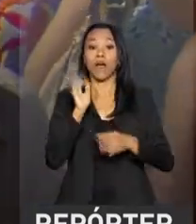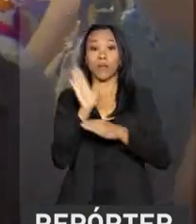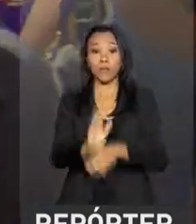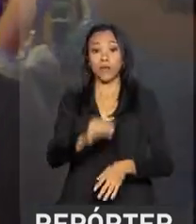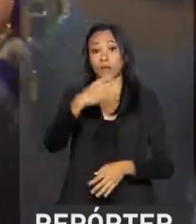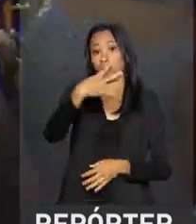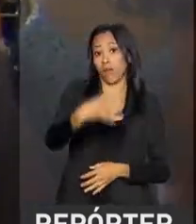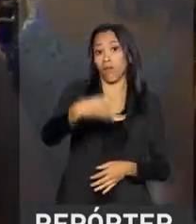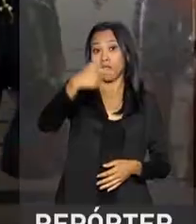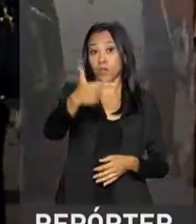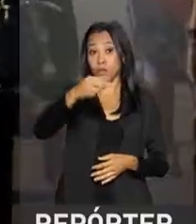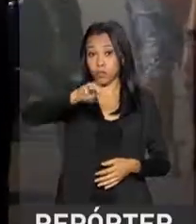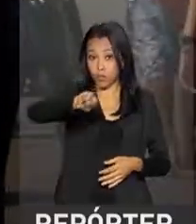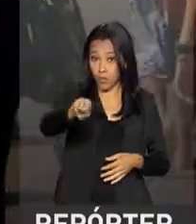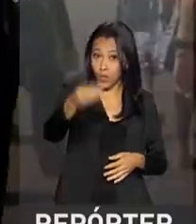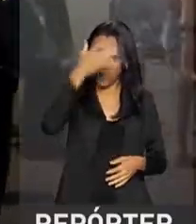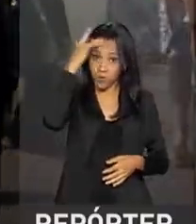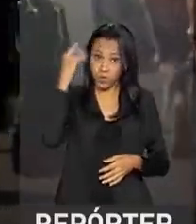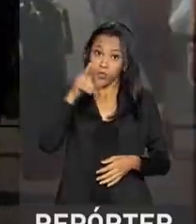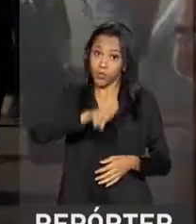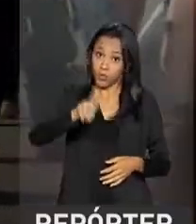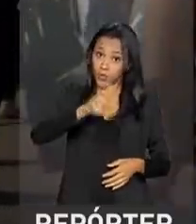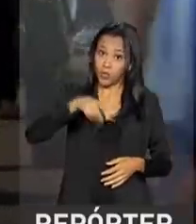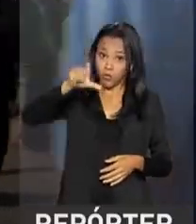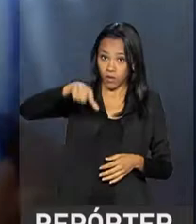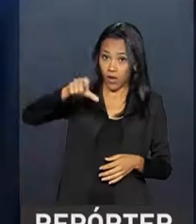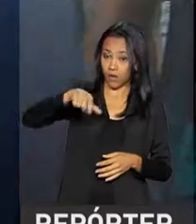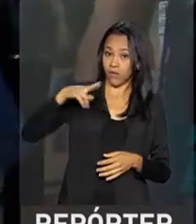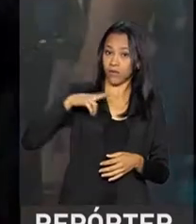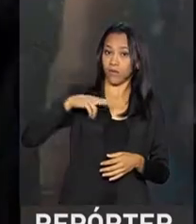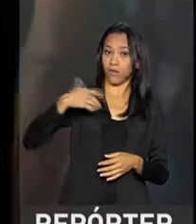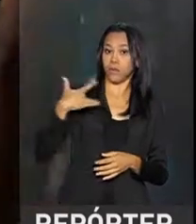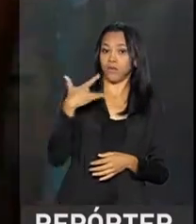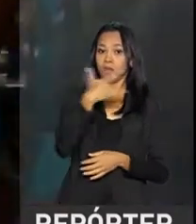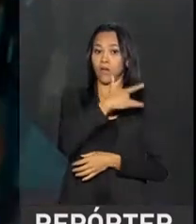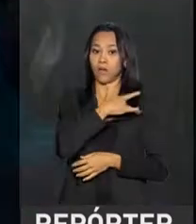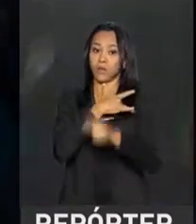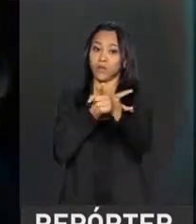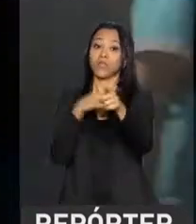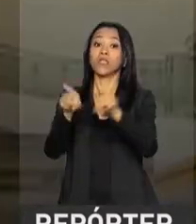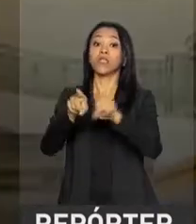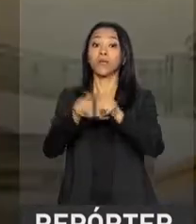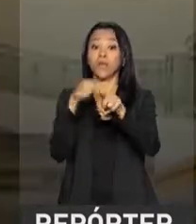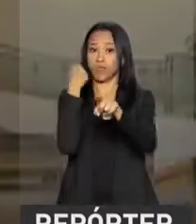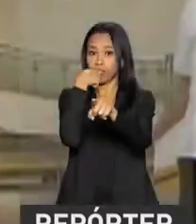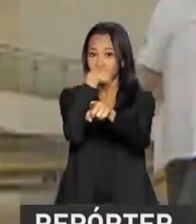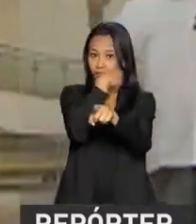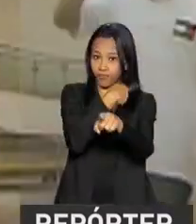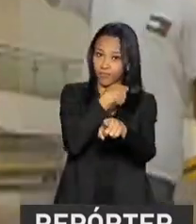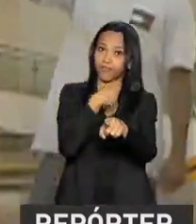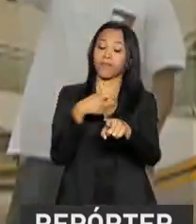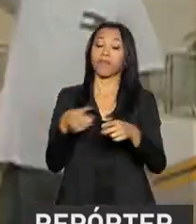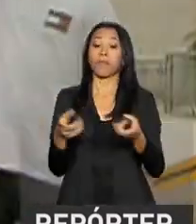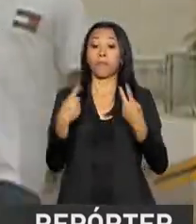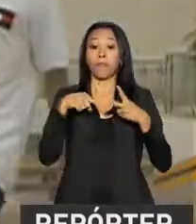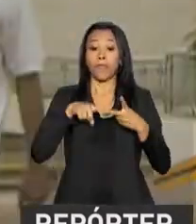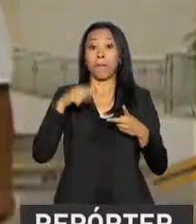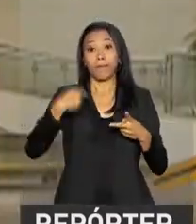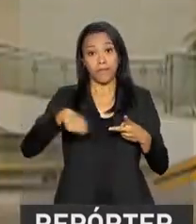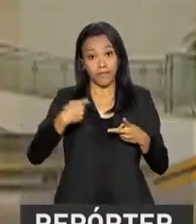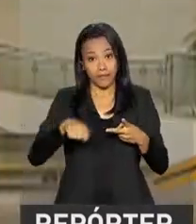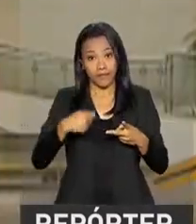de saúde e 22 milhões e 600 mil usuários de planos odontológicos a atualização é obrigatória